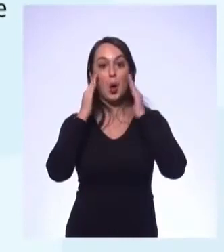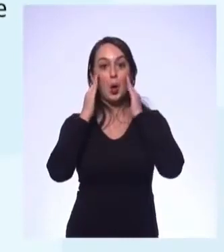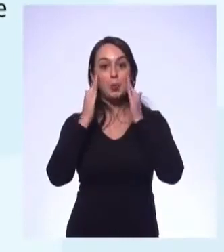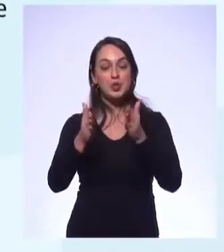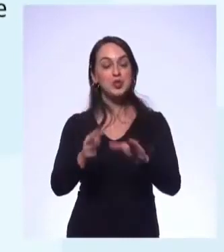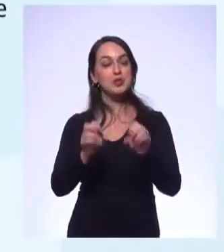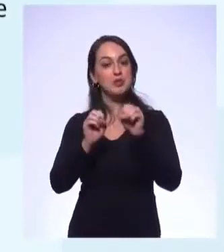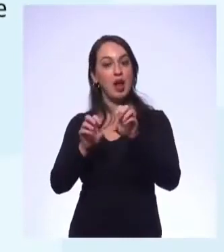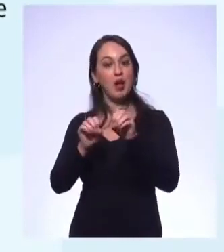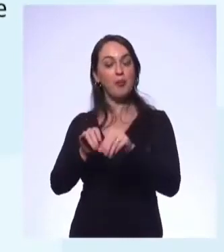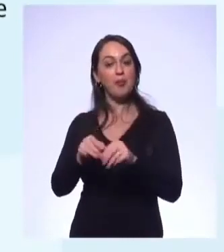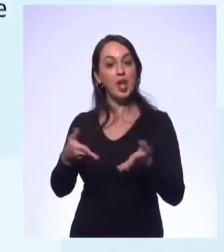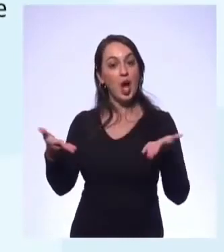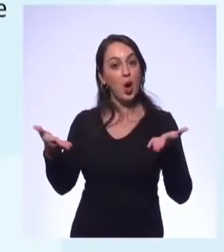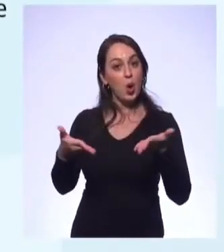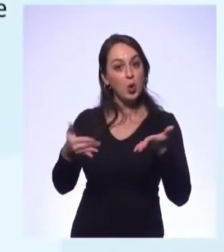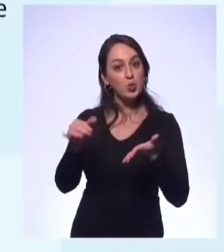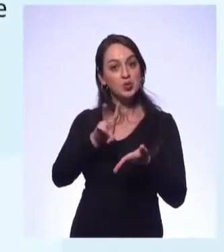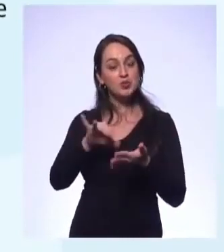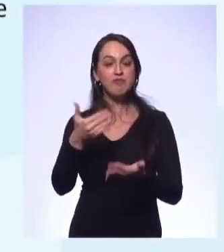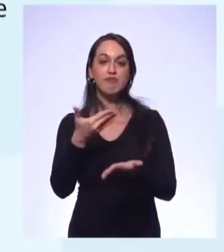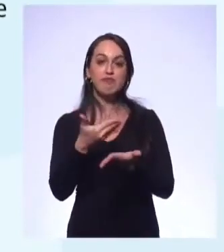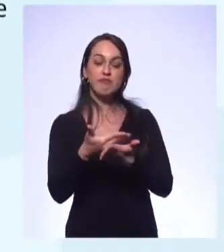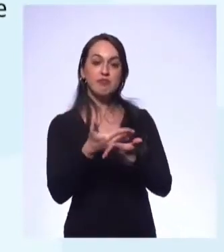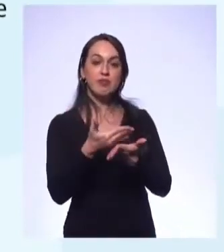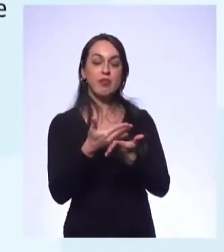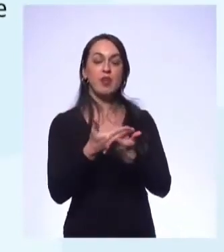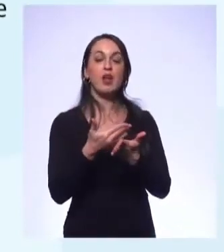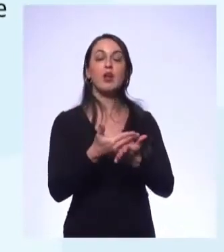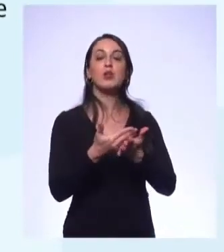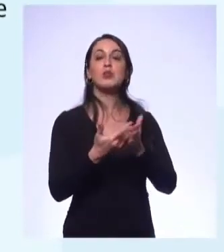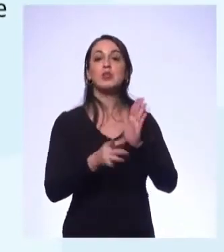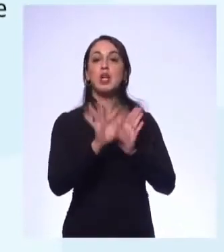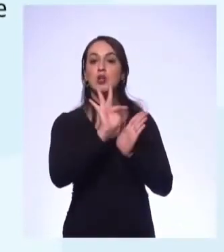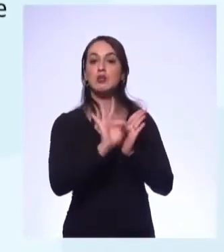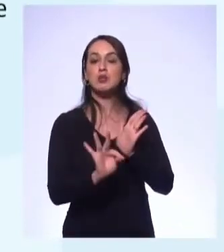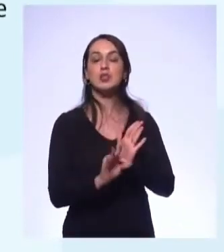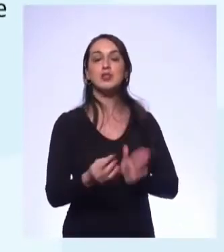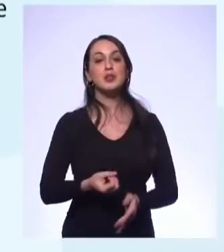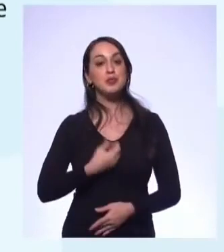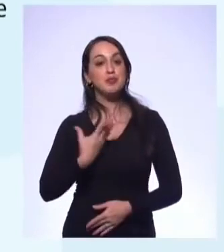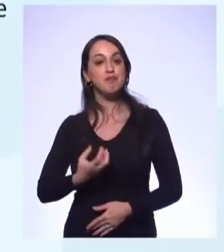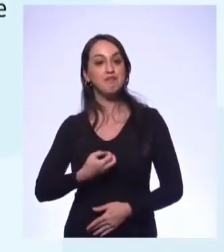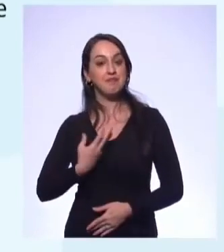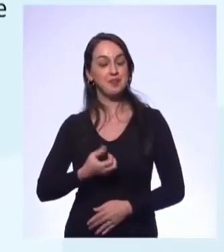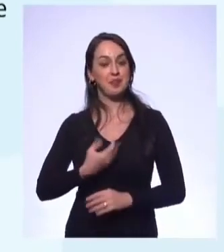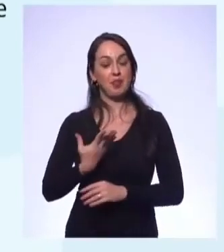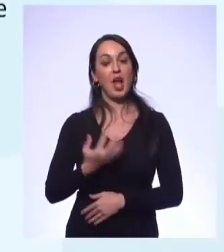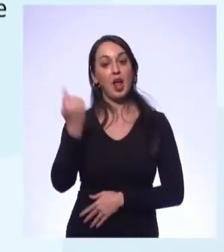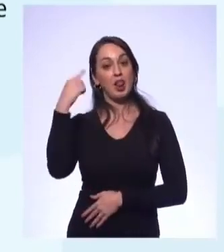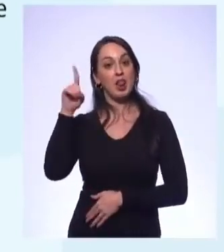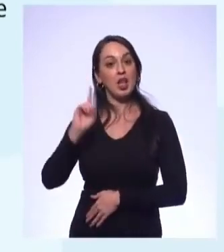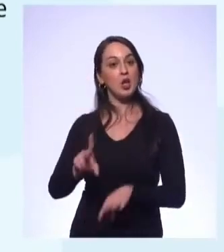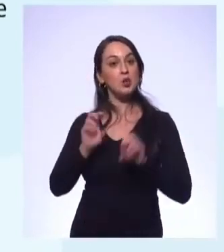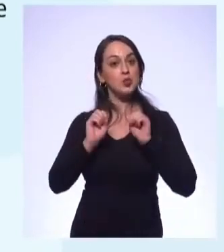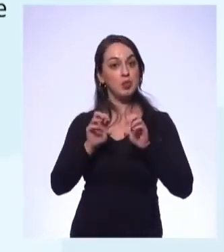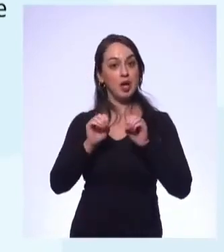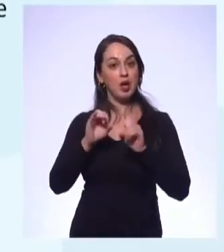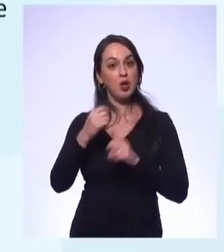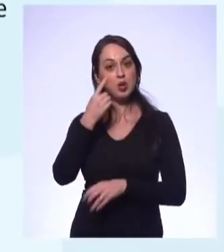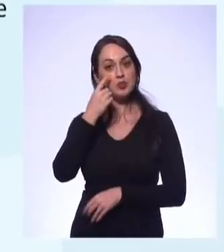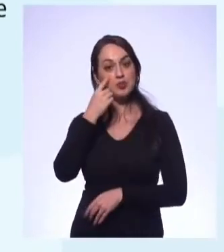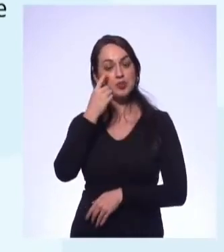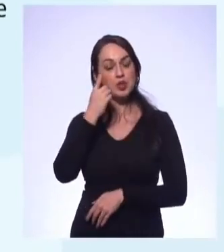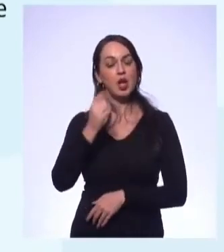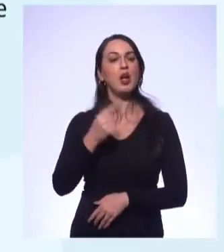gente vai estudar a reivindicação a partir de textos poéticos. A gente falou na última aula, para quem estava lá no dia